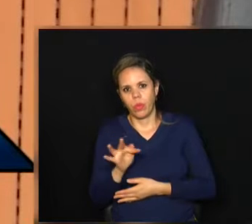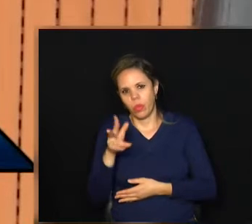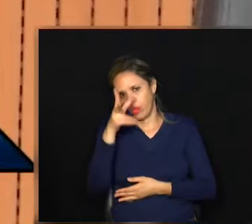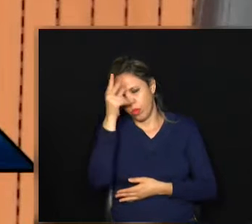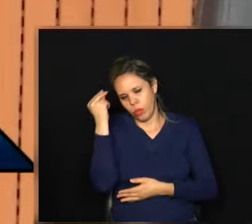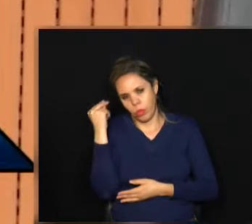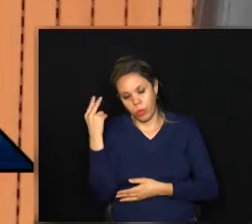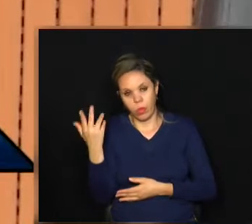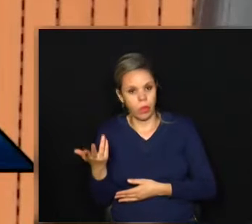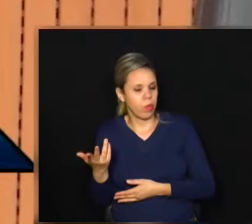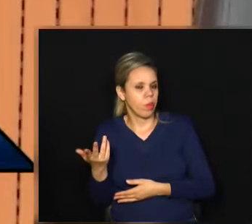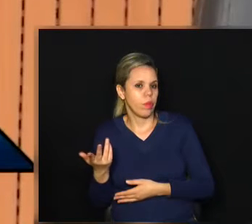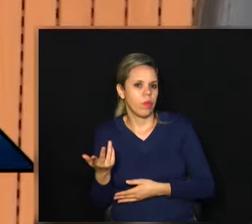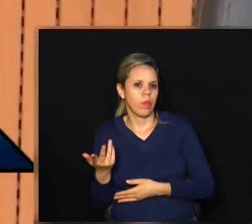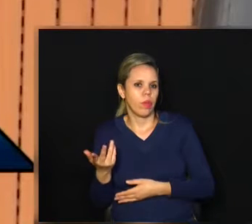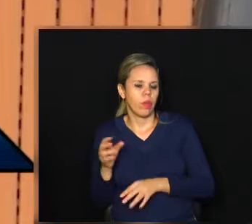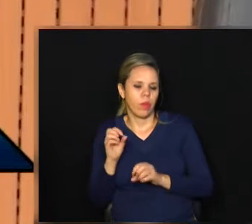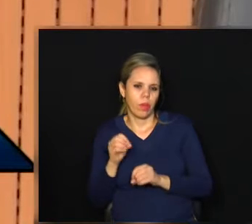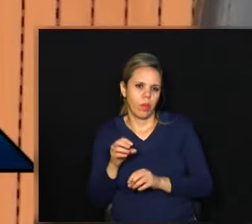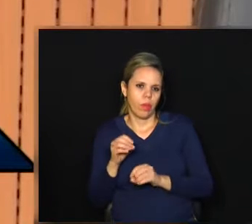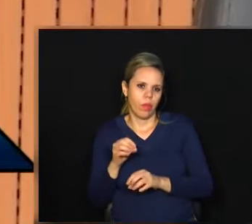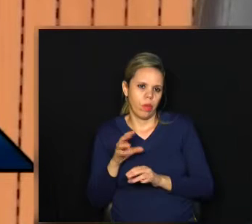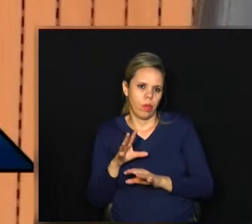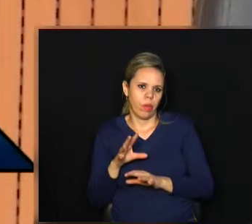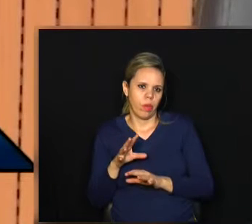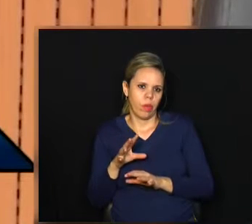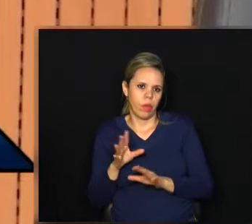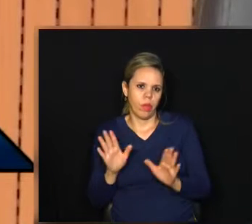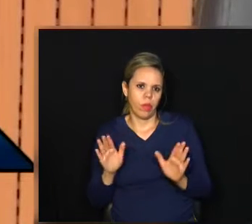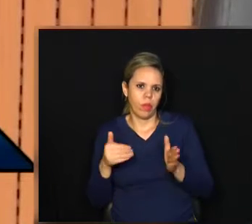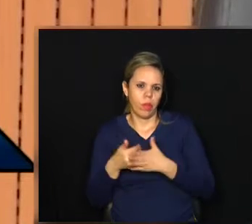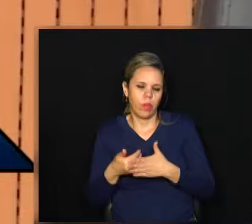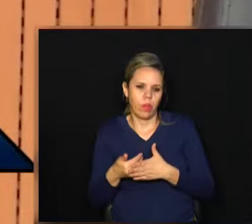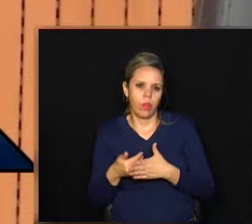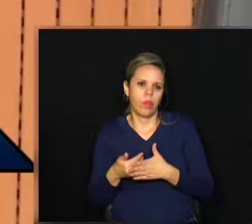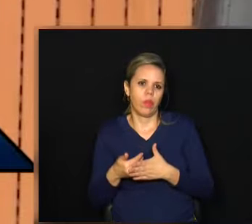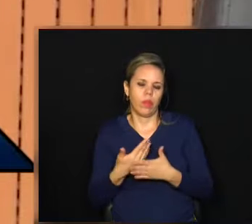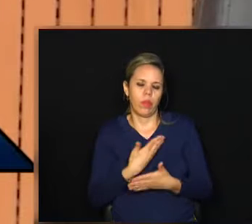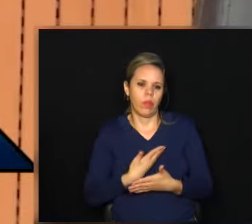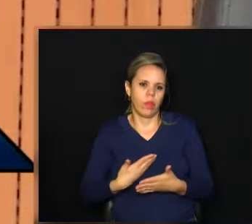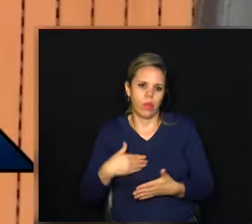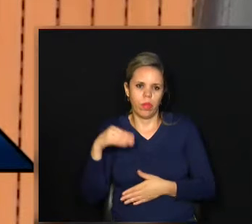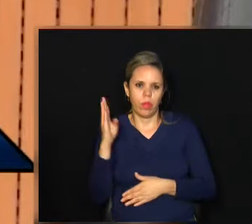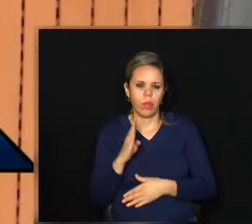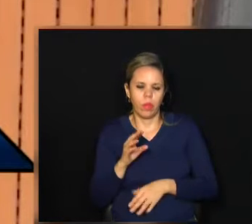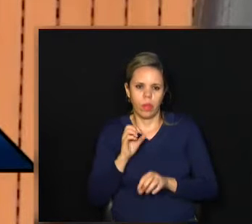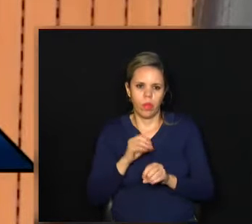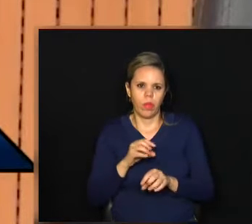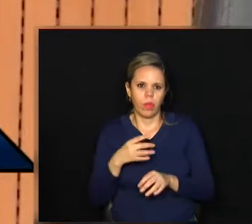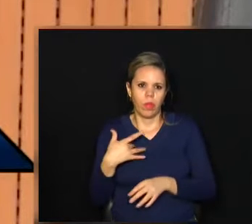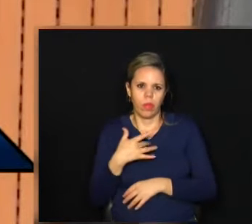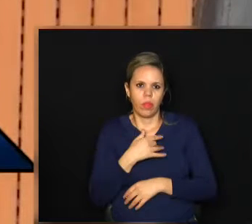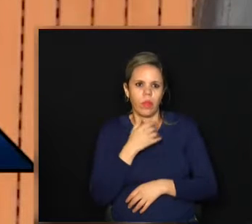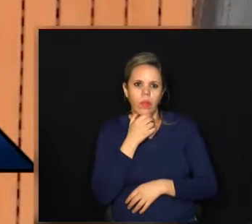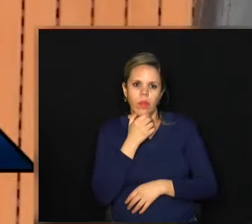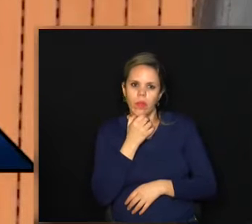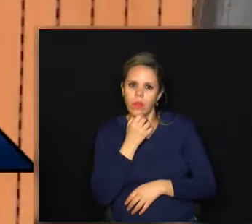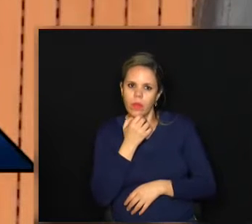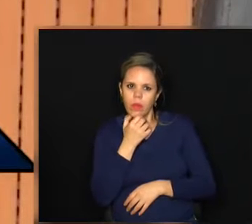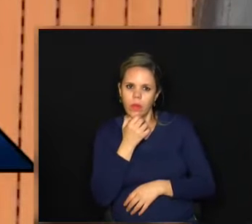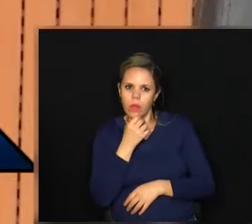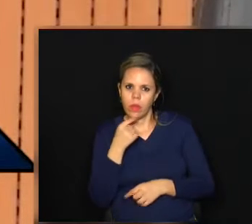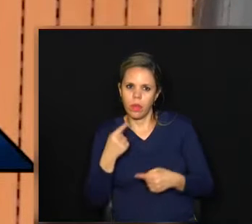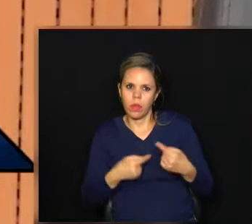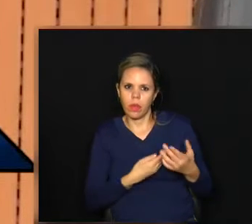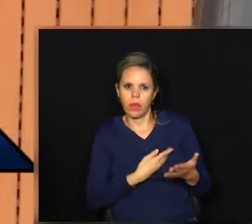públicas, para a educação, um desmonte do Estado brasileiro, tanto do ponto de vista da educação, da saúde e das